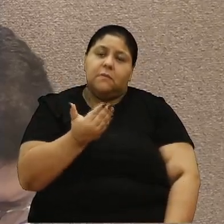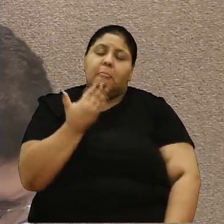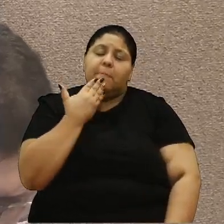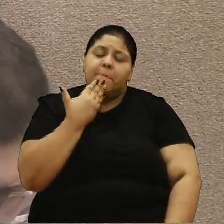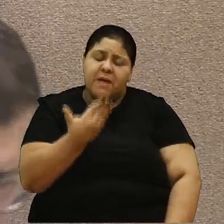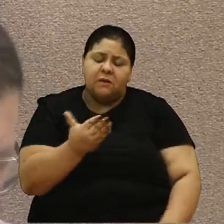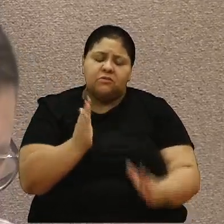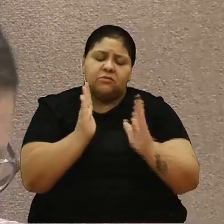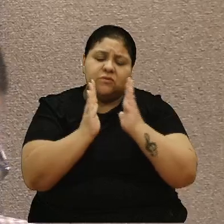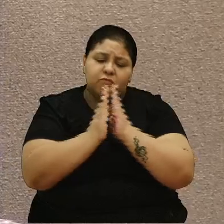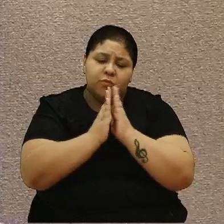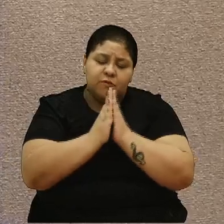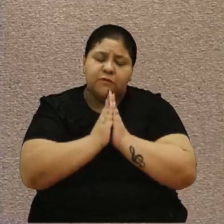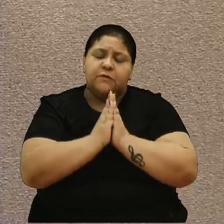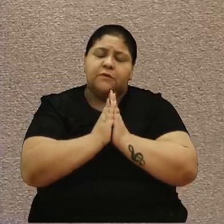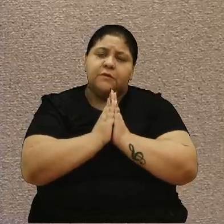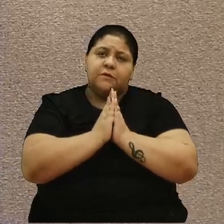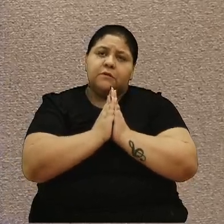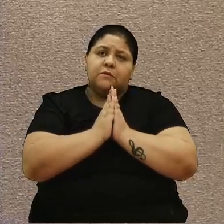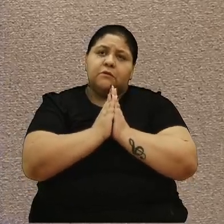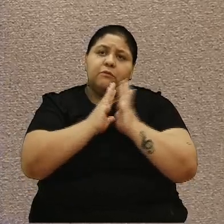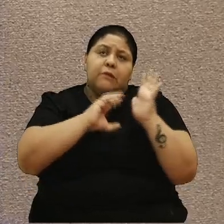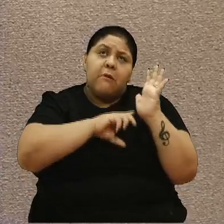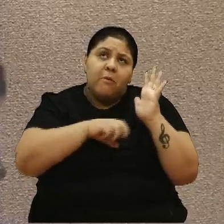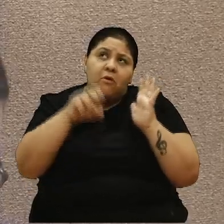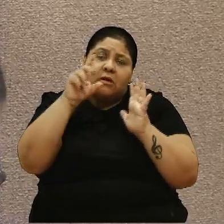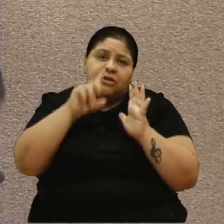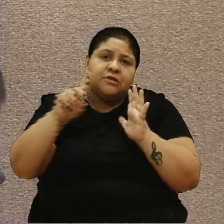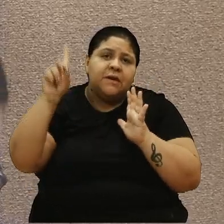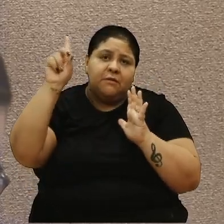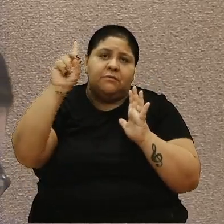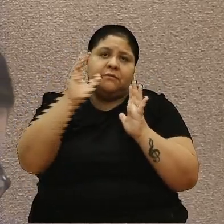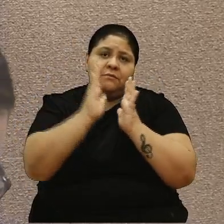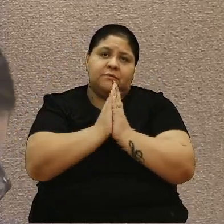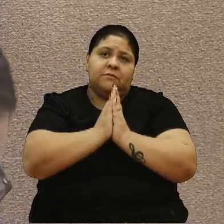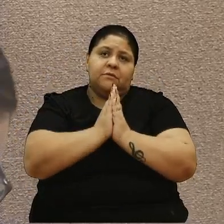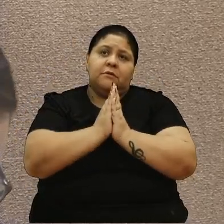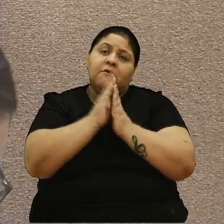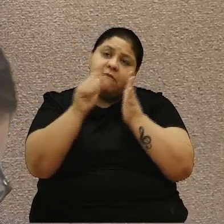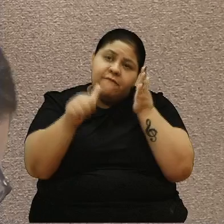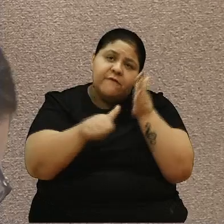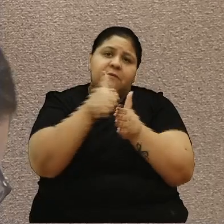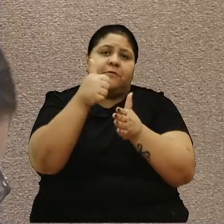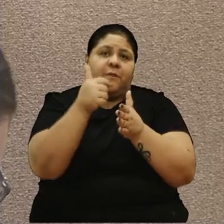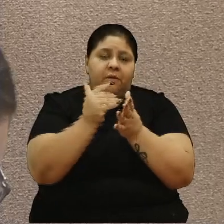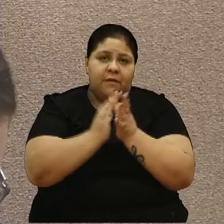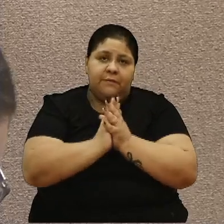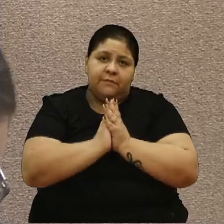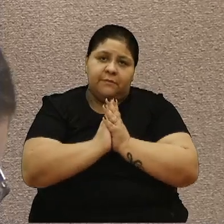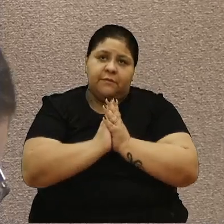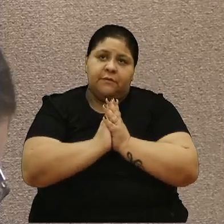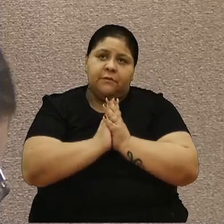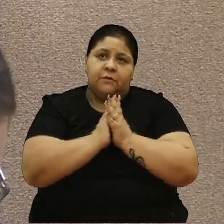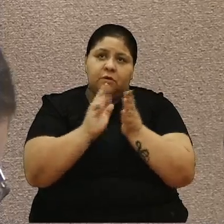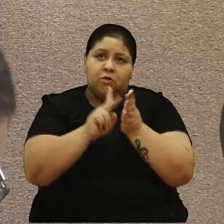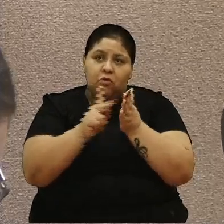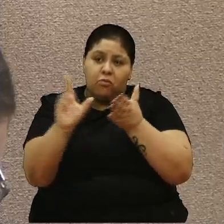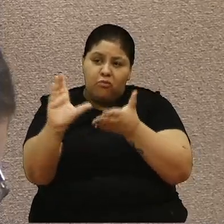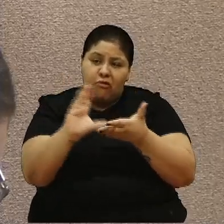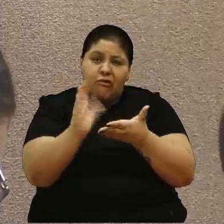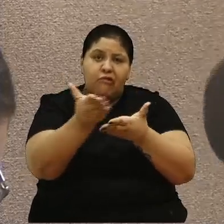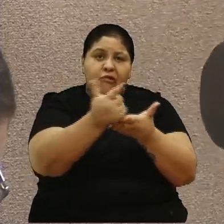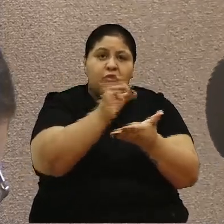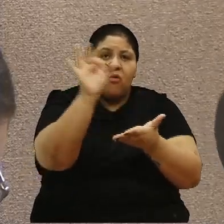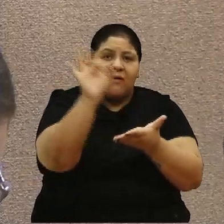peço, rogo, pelo amor de Deus, vamos melhorar. com o próprio recurso arrecadado com a